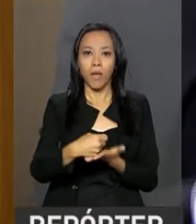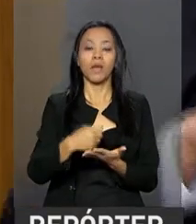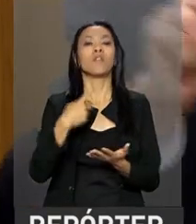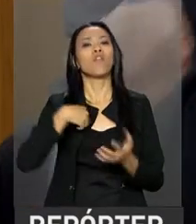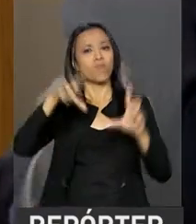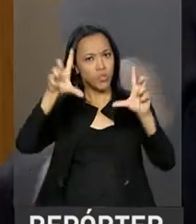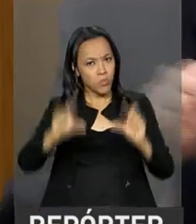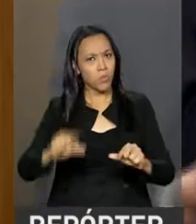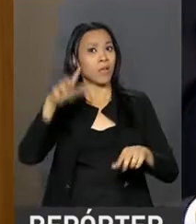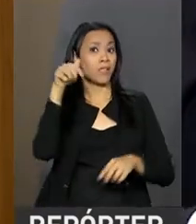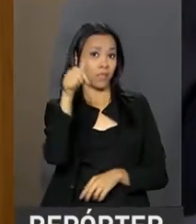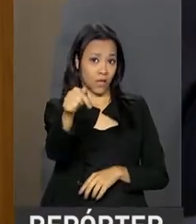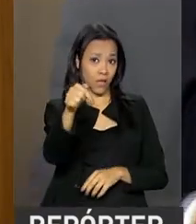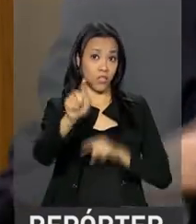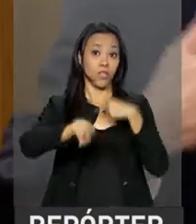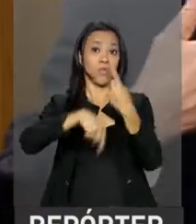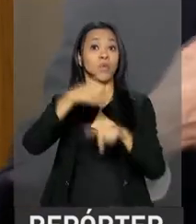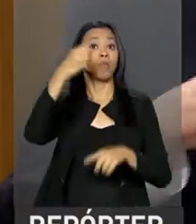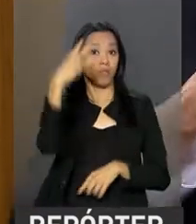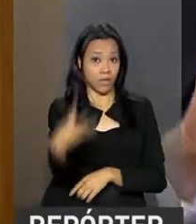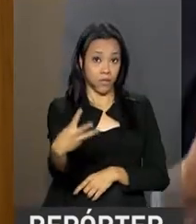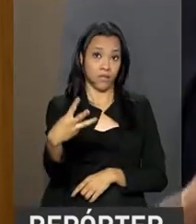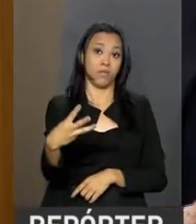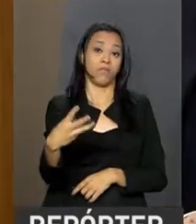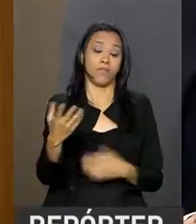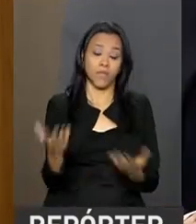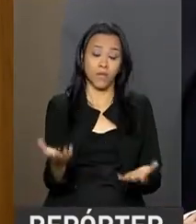e depois para 3